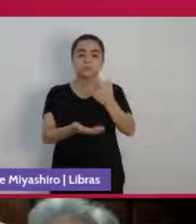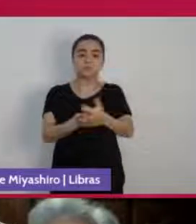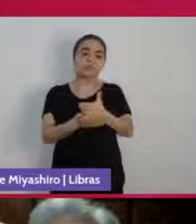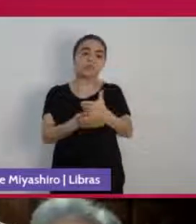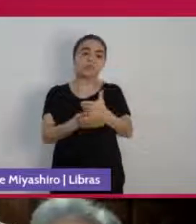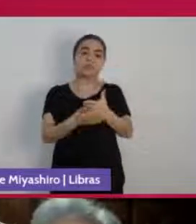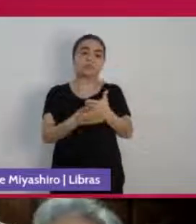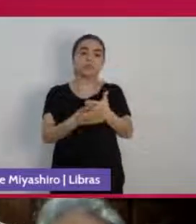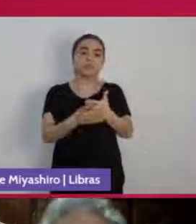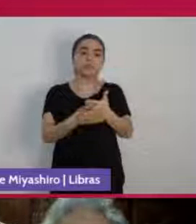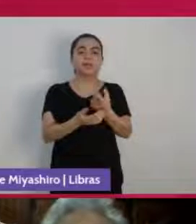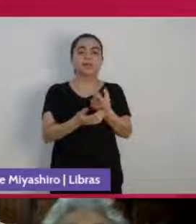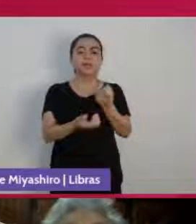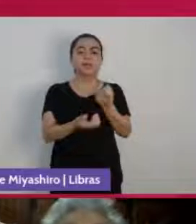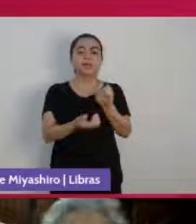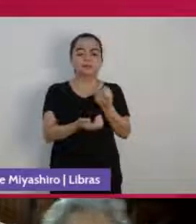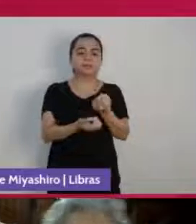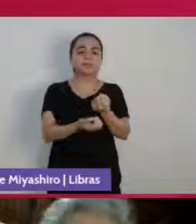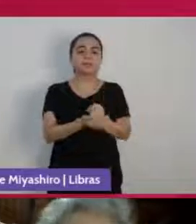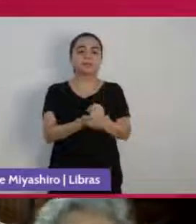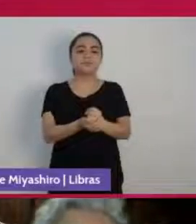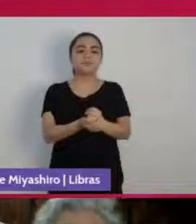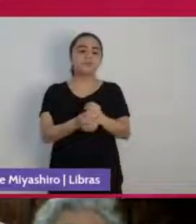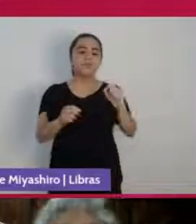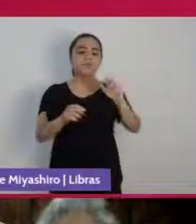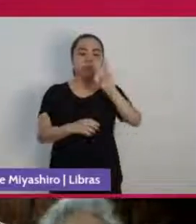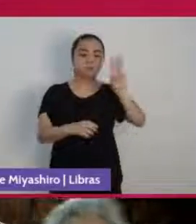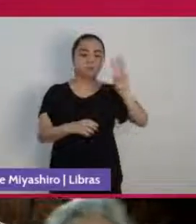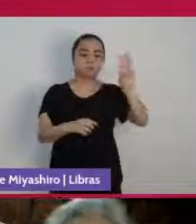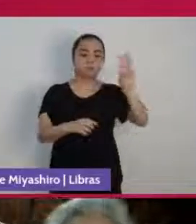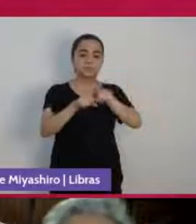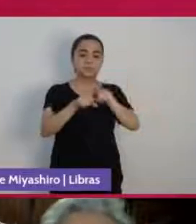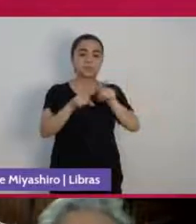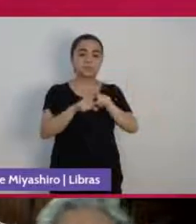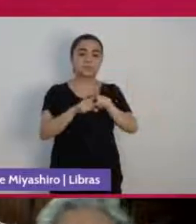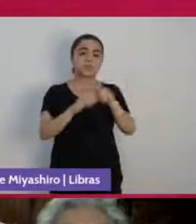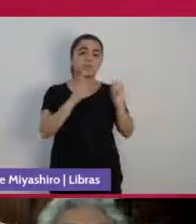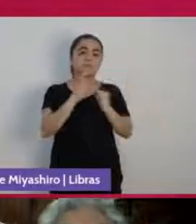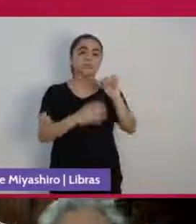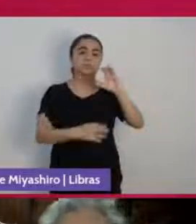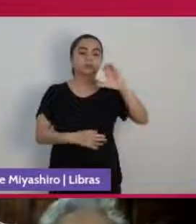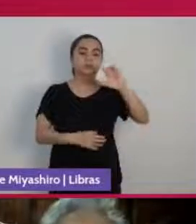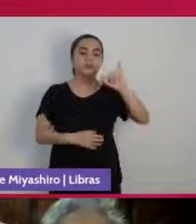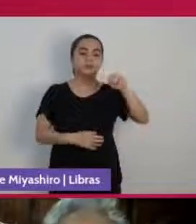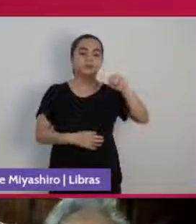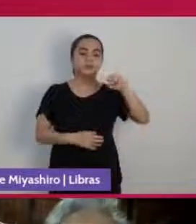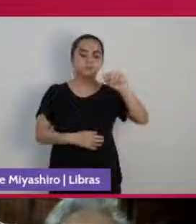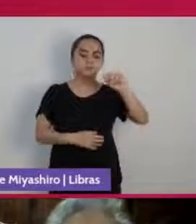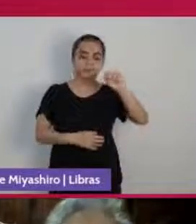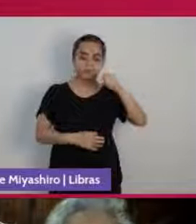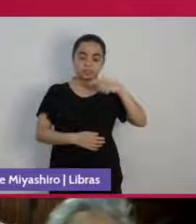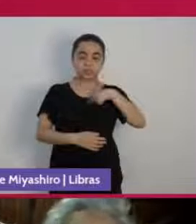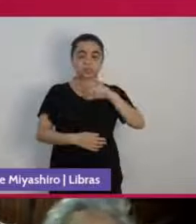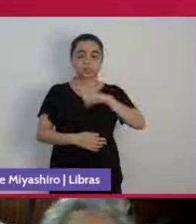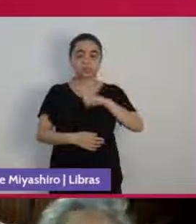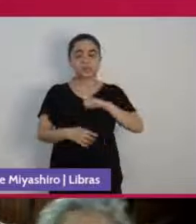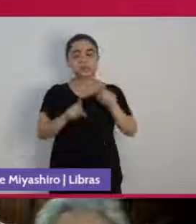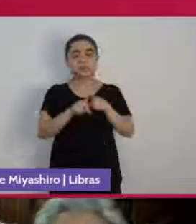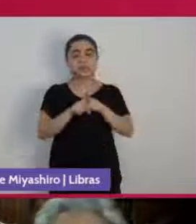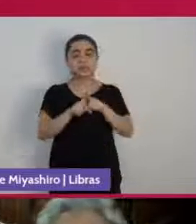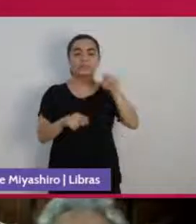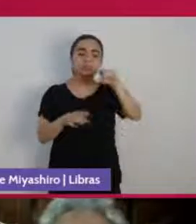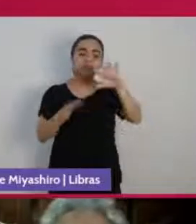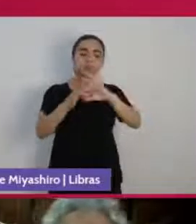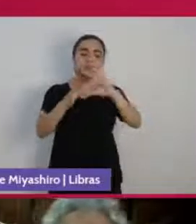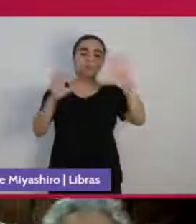livrarias virtuais, no Instituto Simas, eu também tenho aqui comigo. Tá? Então, esse livro está disponível para compra.